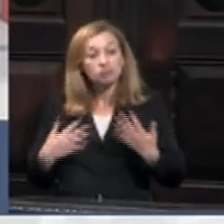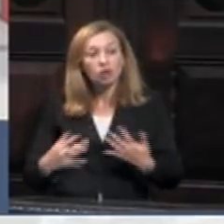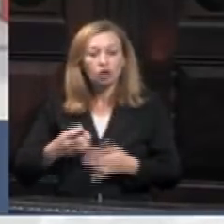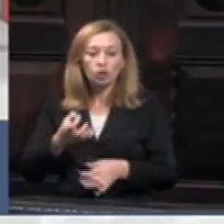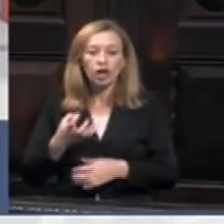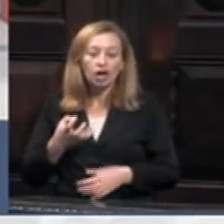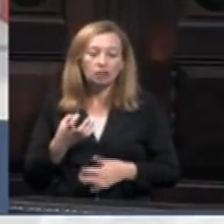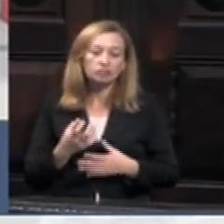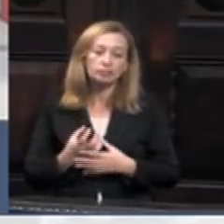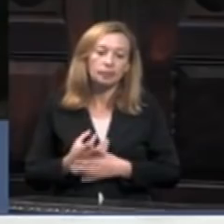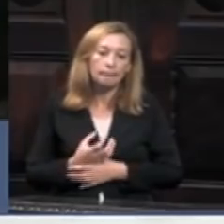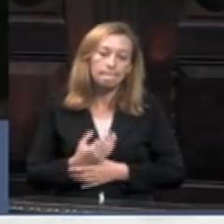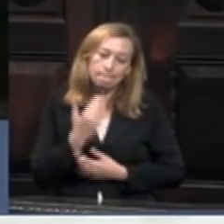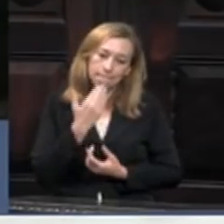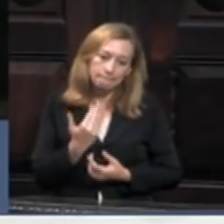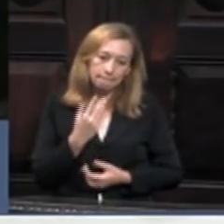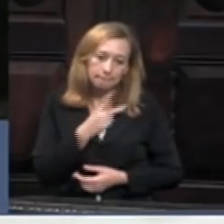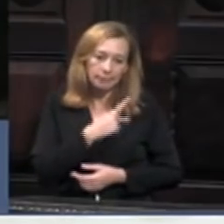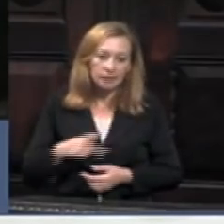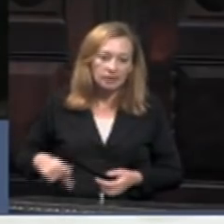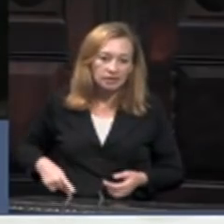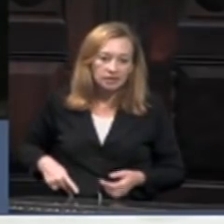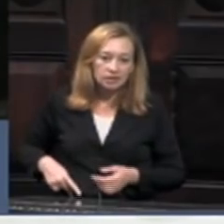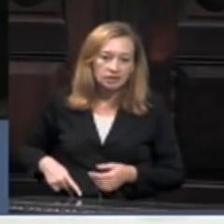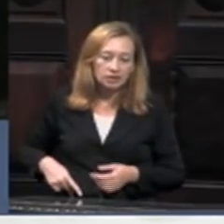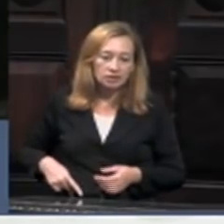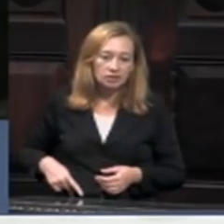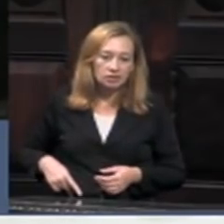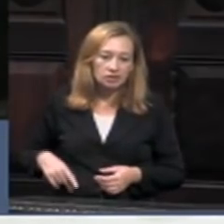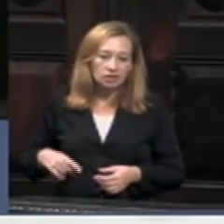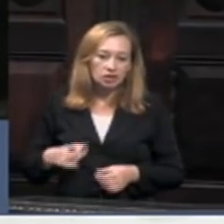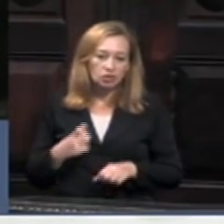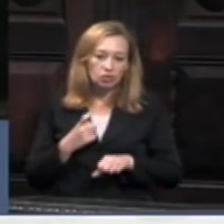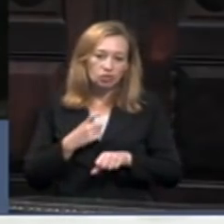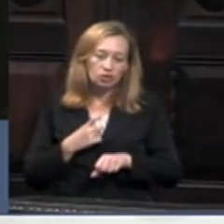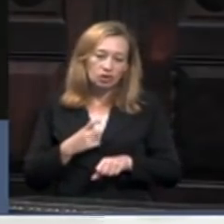quero pedir a Vossa Excelência que amoleça esse coração.